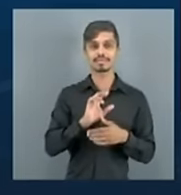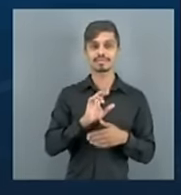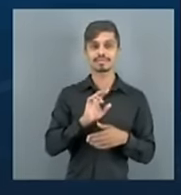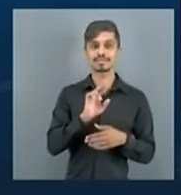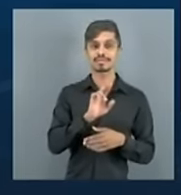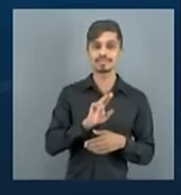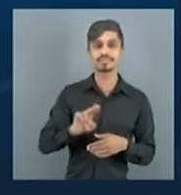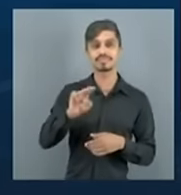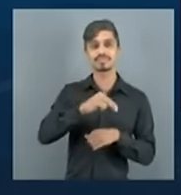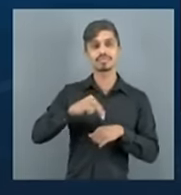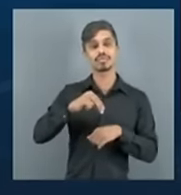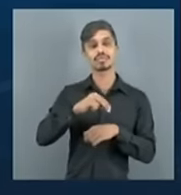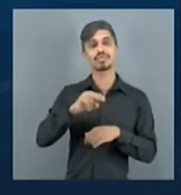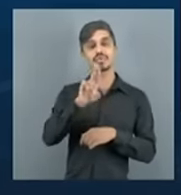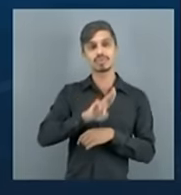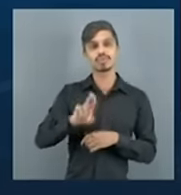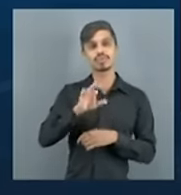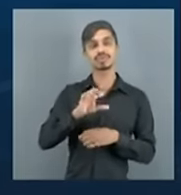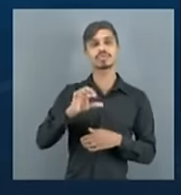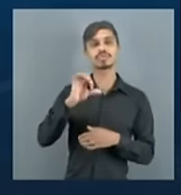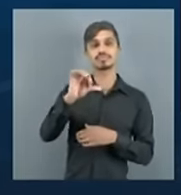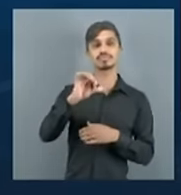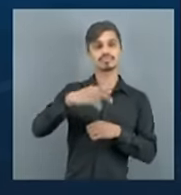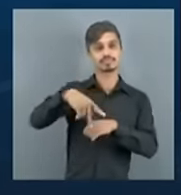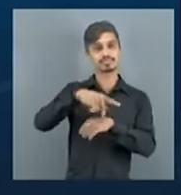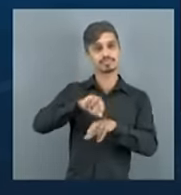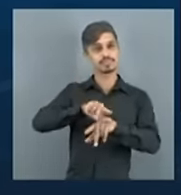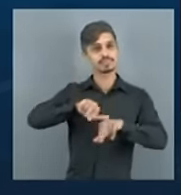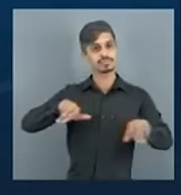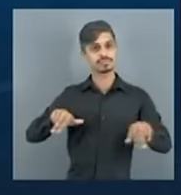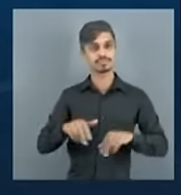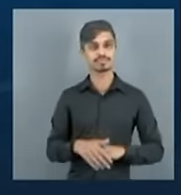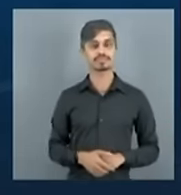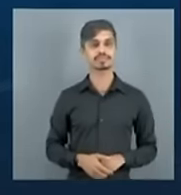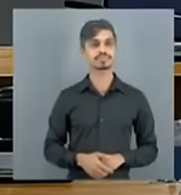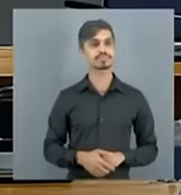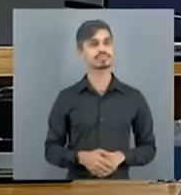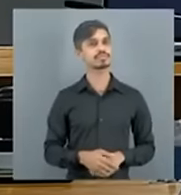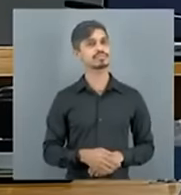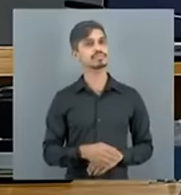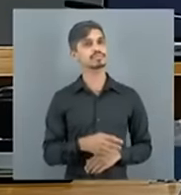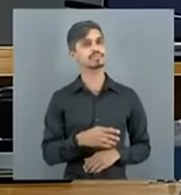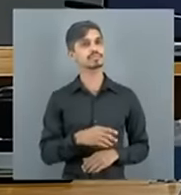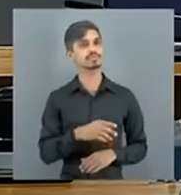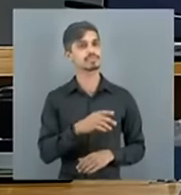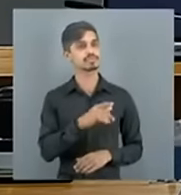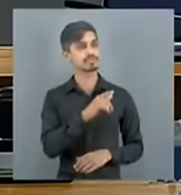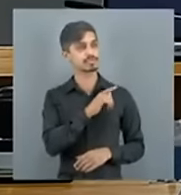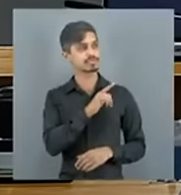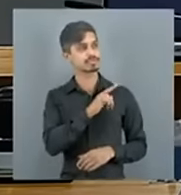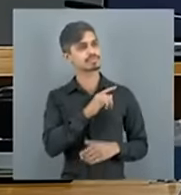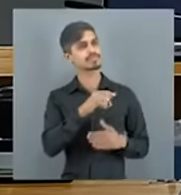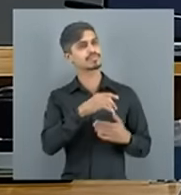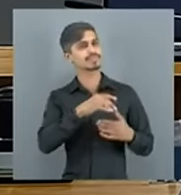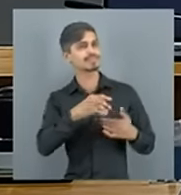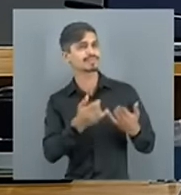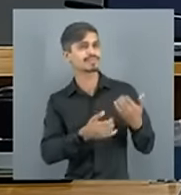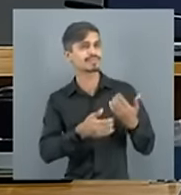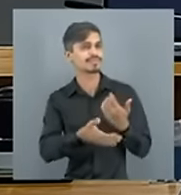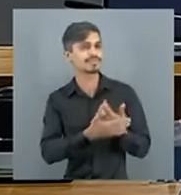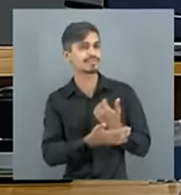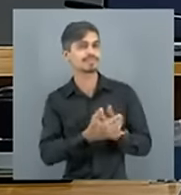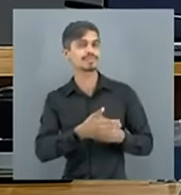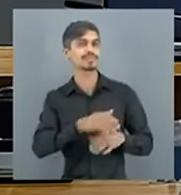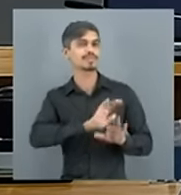nove países diferentes de cassinos e tudo mais. Mesmo você morando em Portugal, você continua ainda com um chamado esse esquema de jogadores aqui no